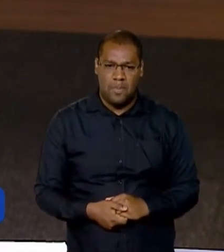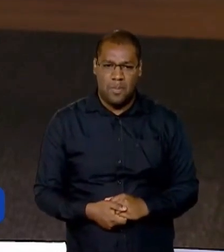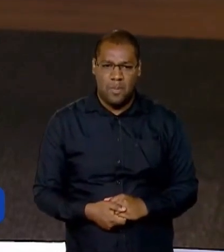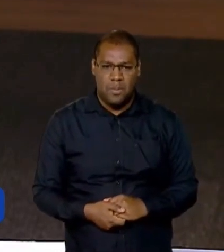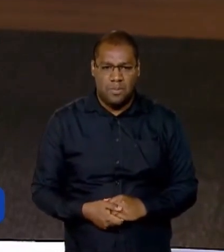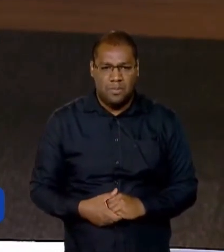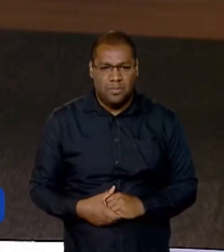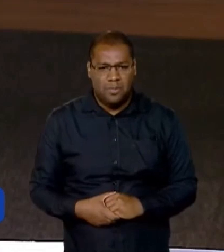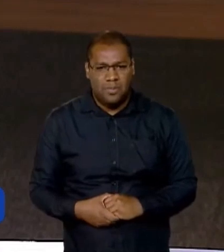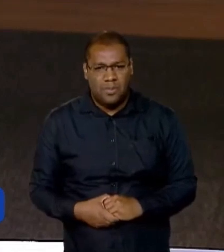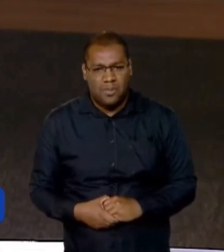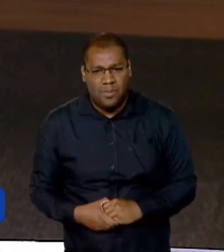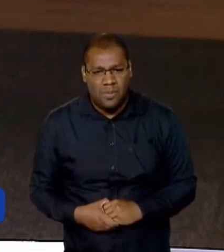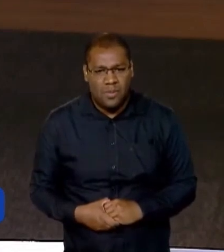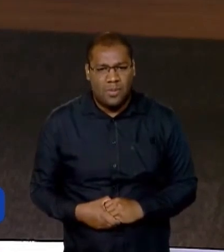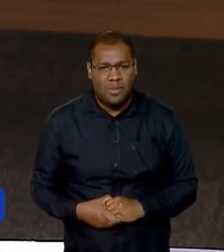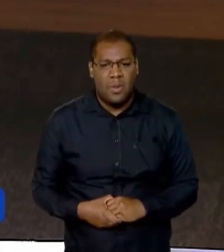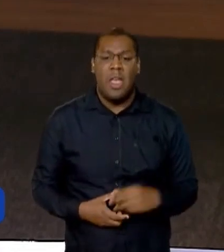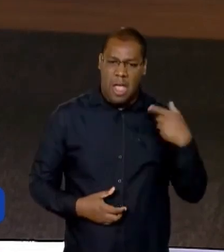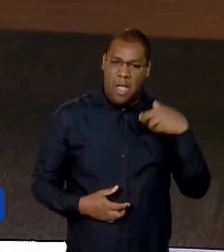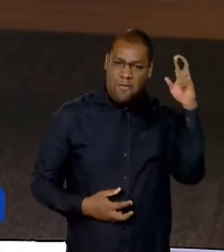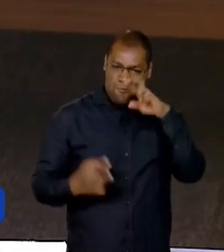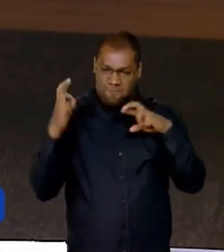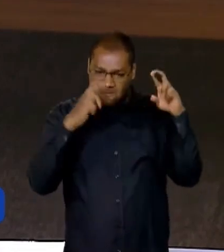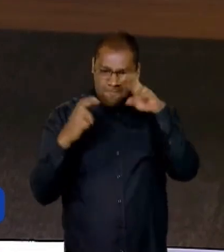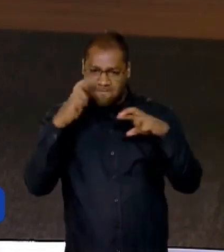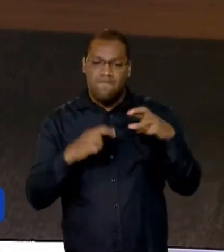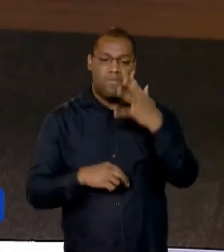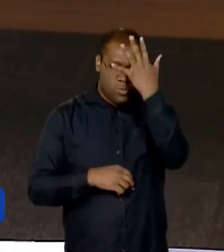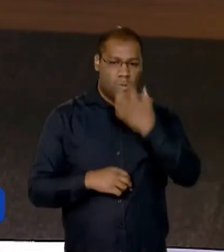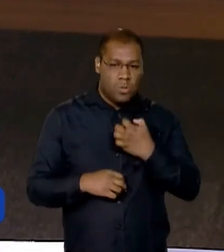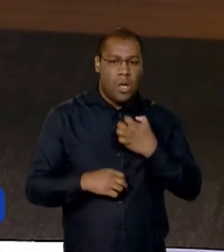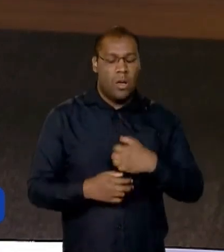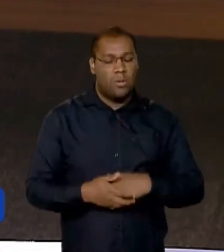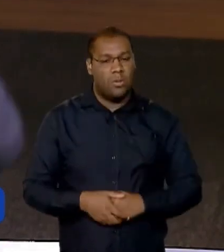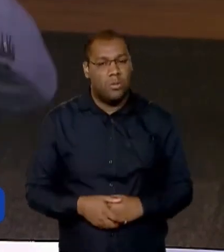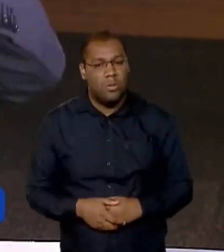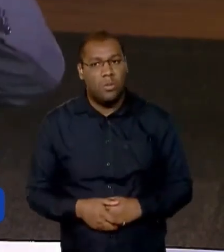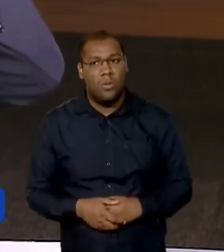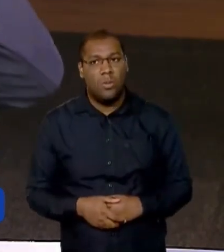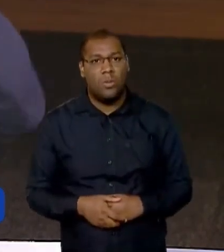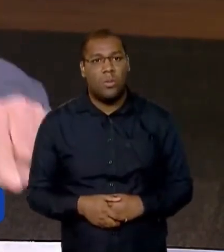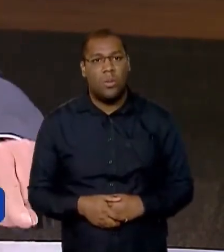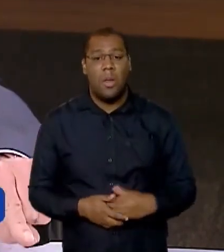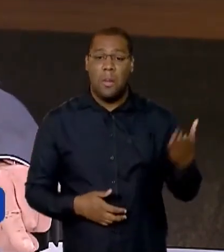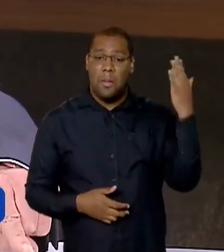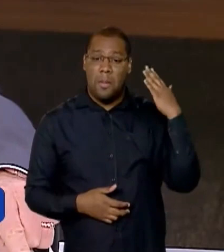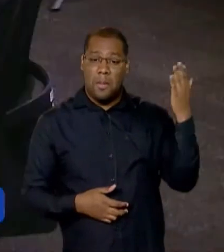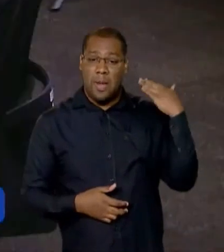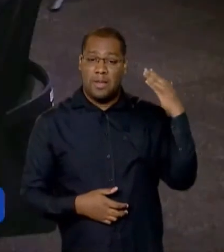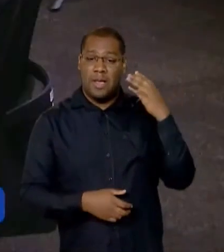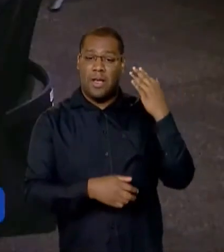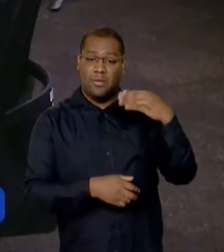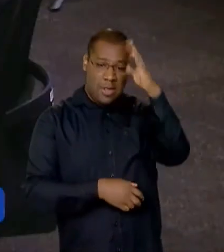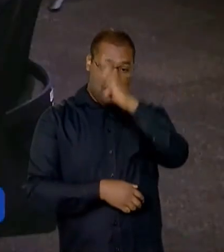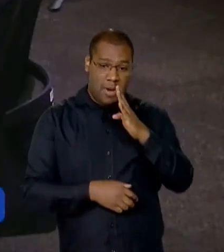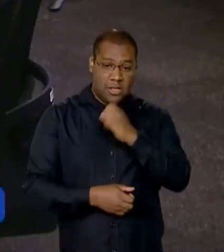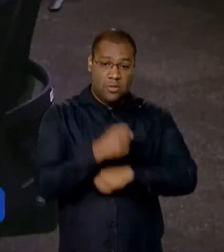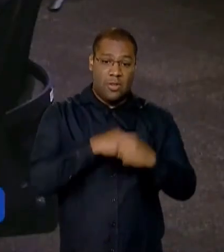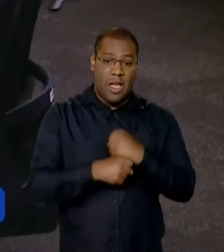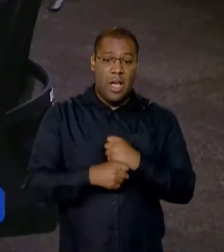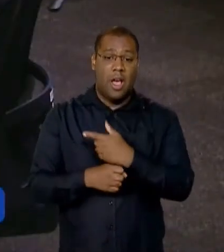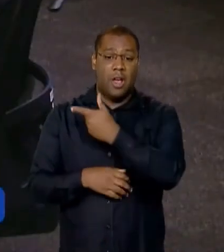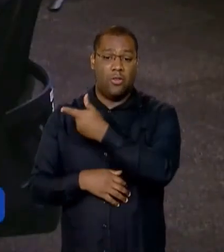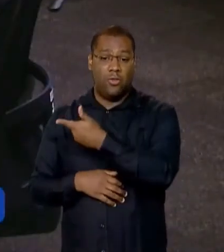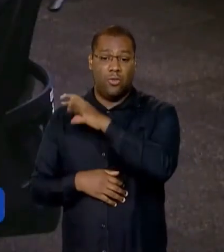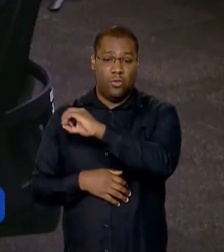sabe seriedade fiscal eu tenho e já provei eu peguei esse país falid de 2003 entreguei esse país da